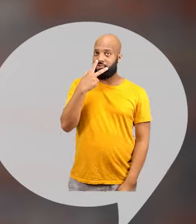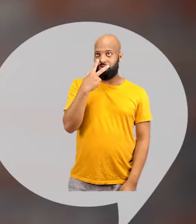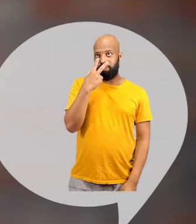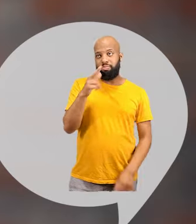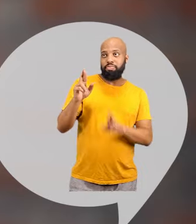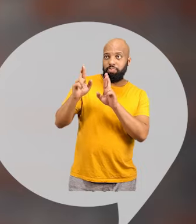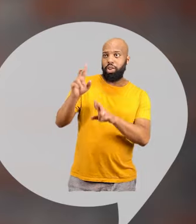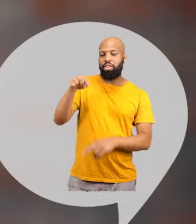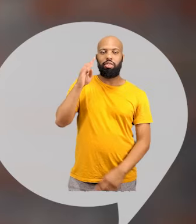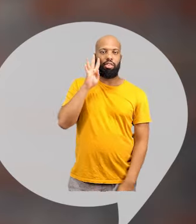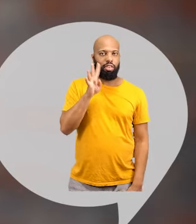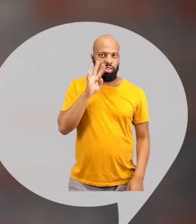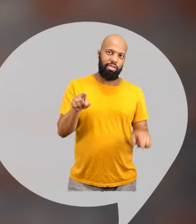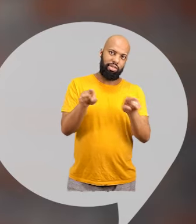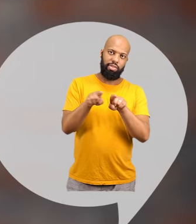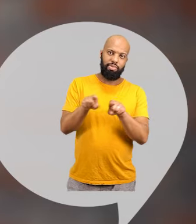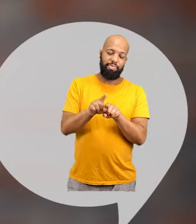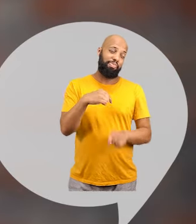tipo